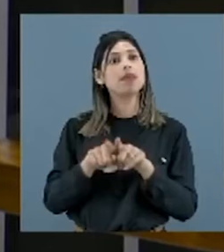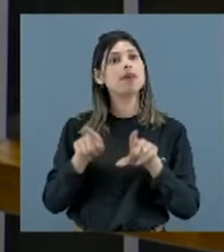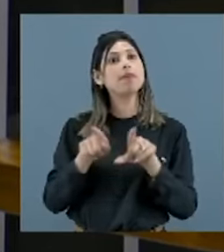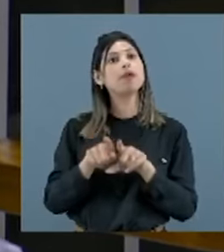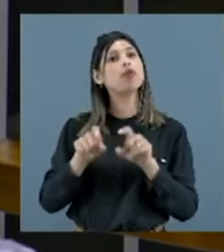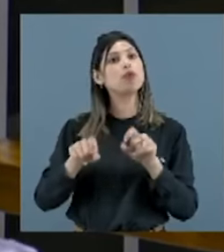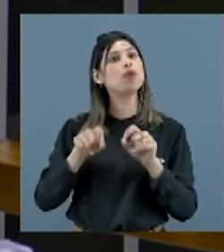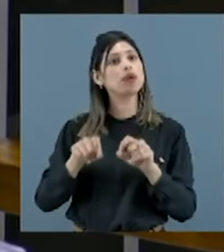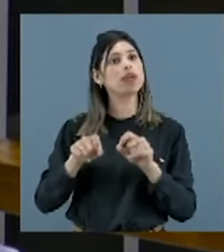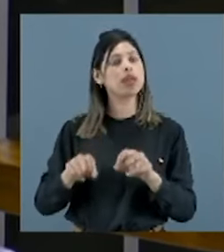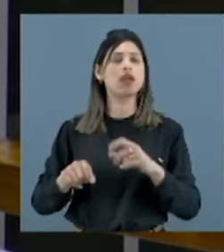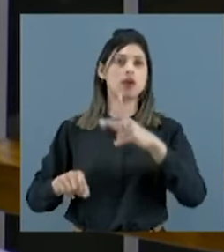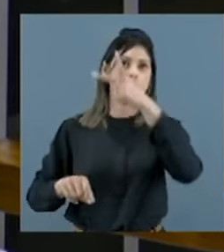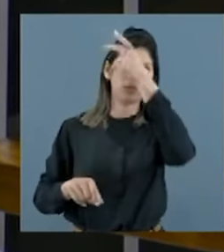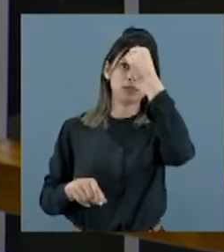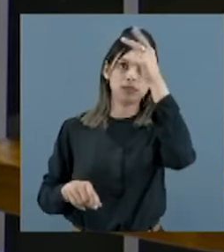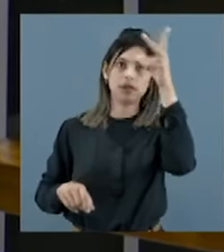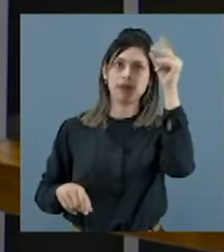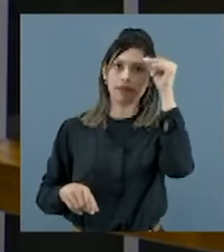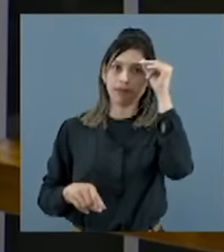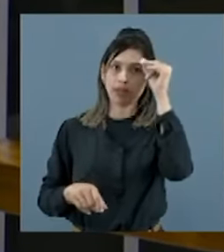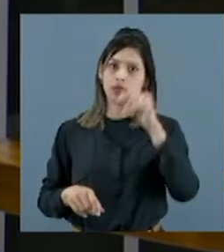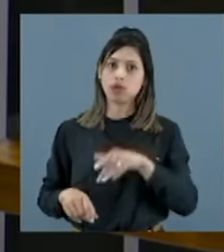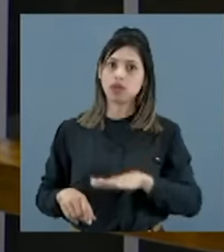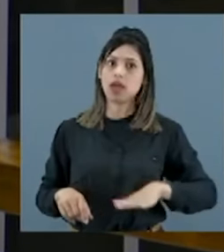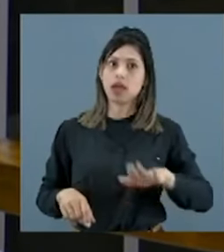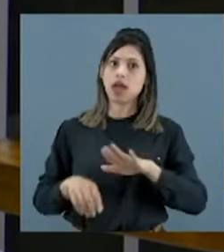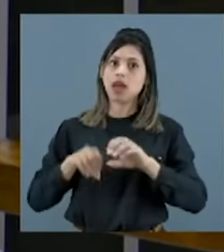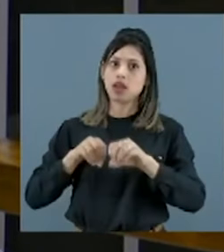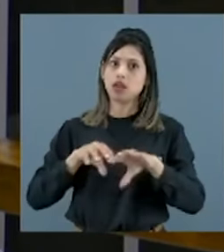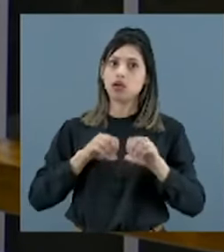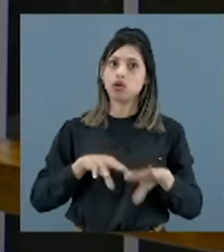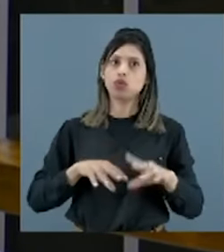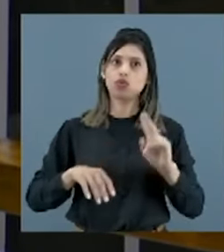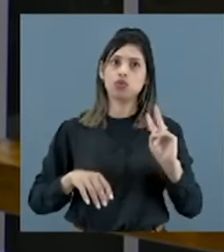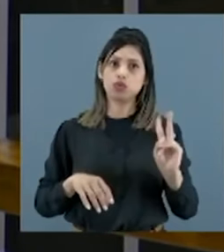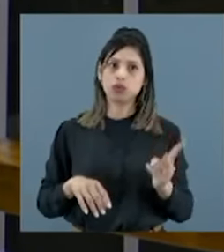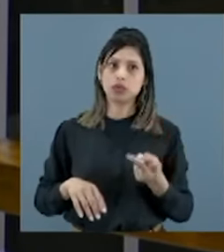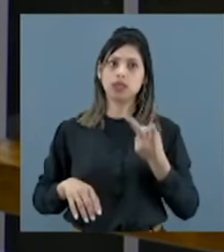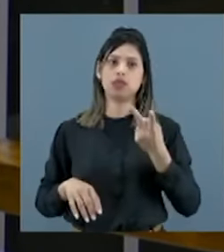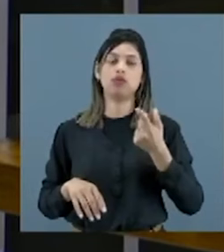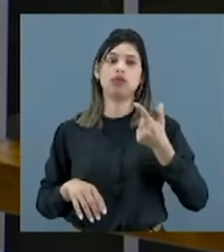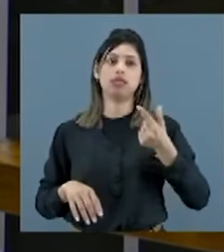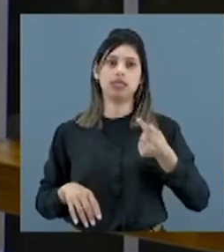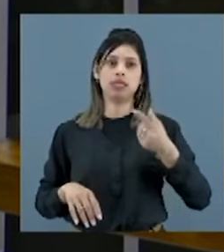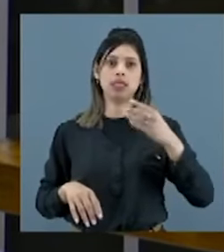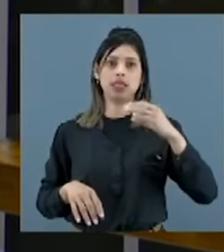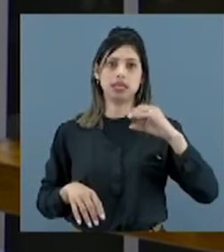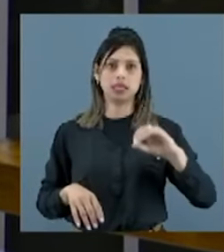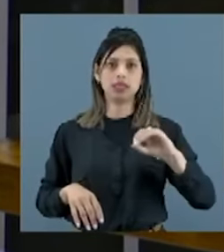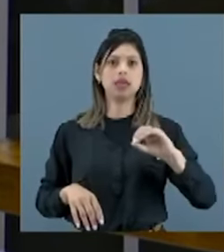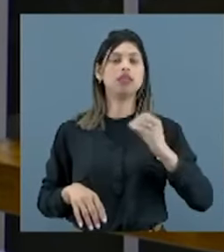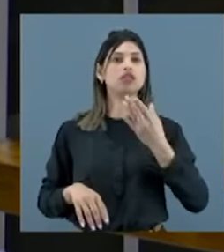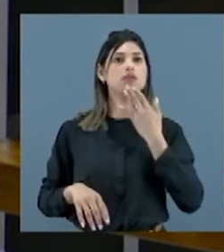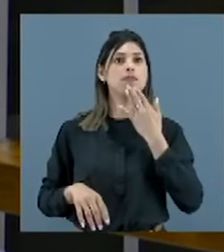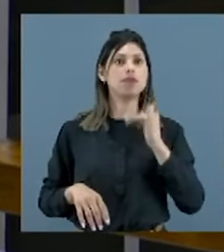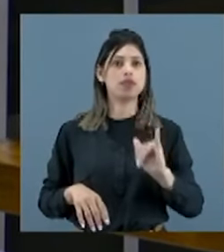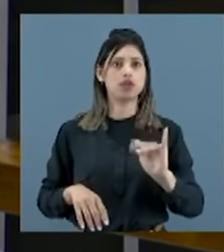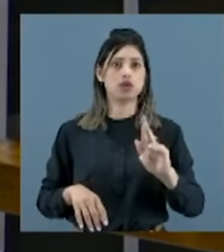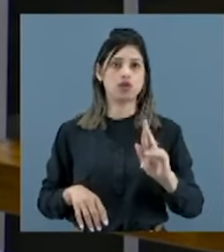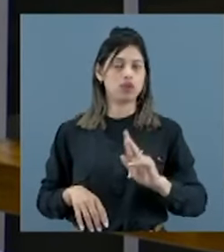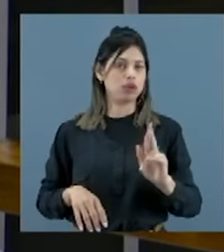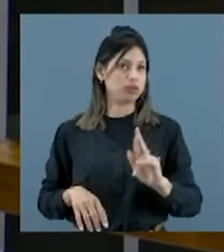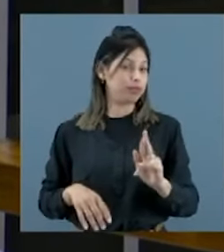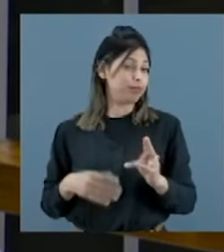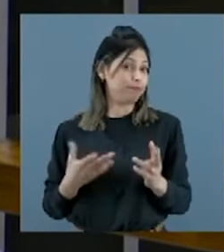na área de educação. São 277 milhões. Só esse PLN já justificaria que